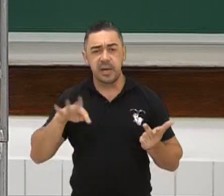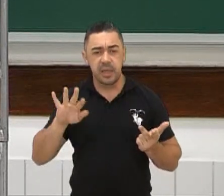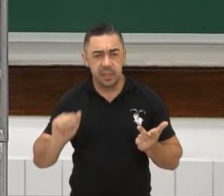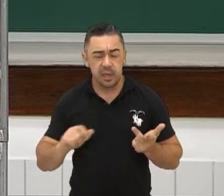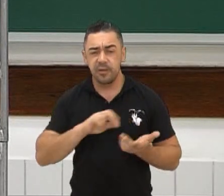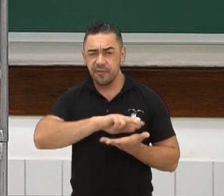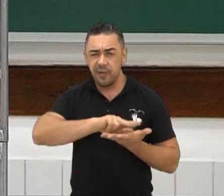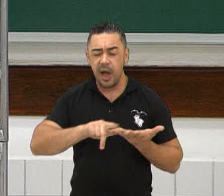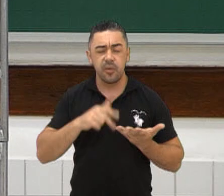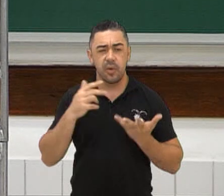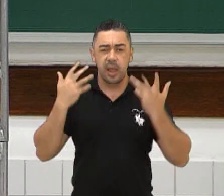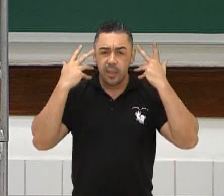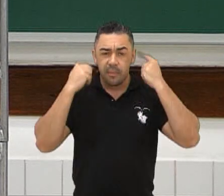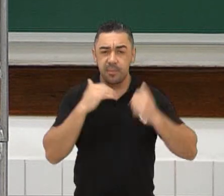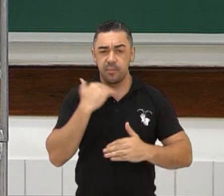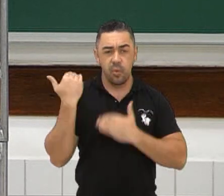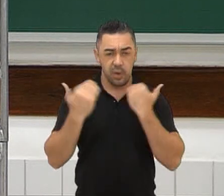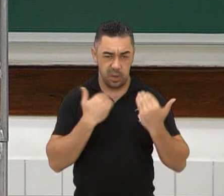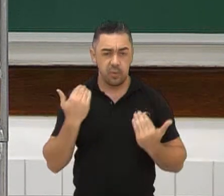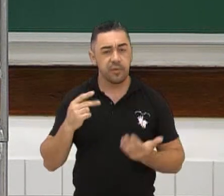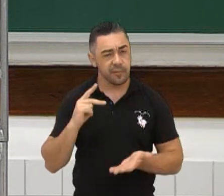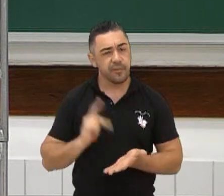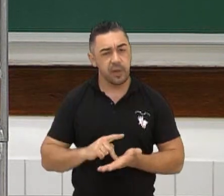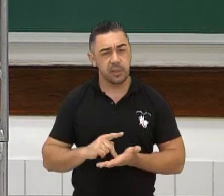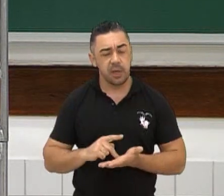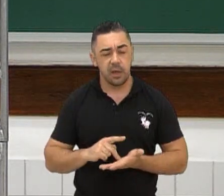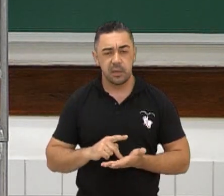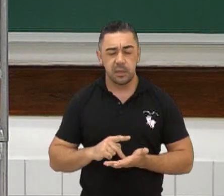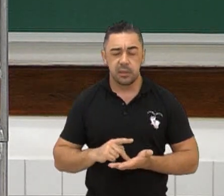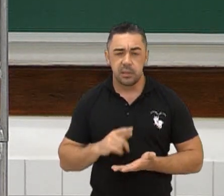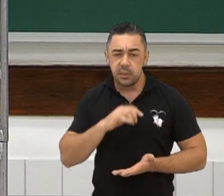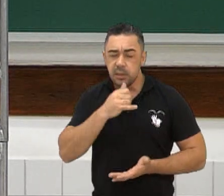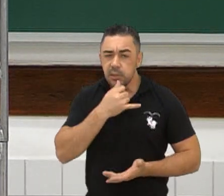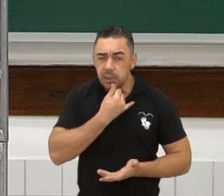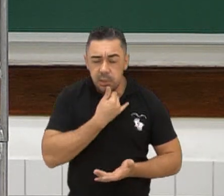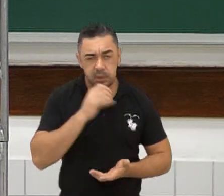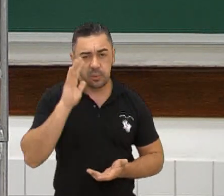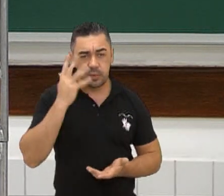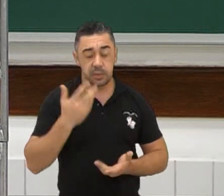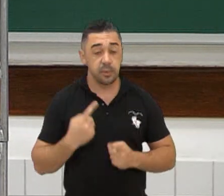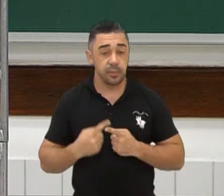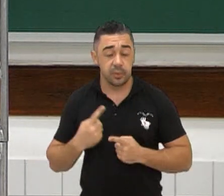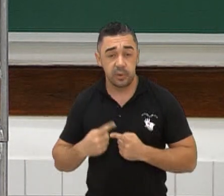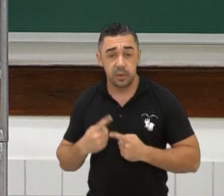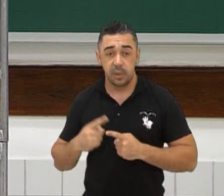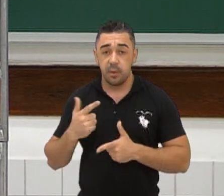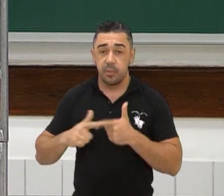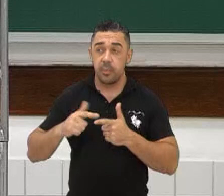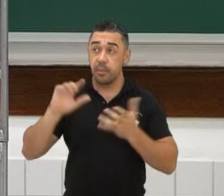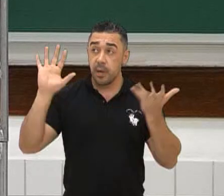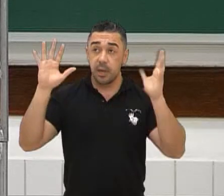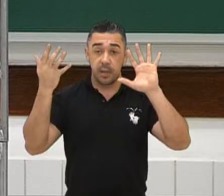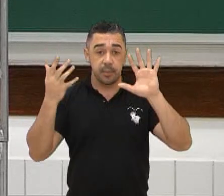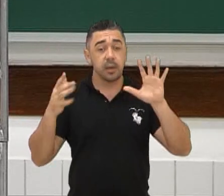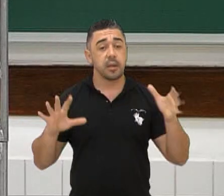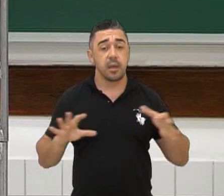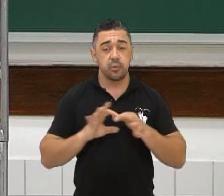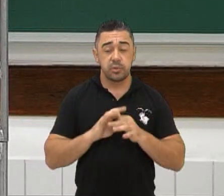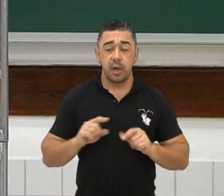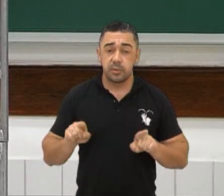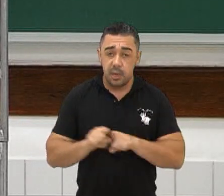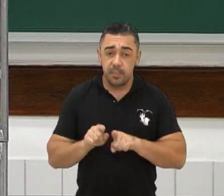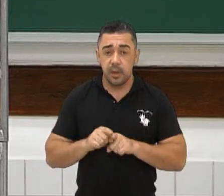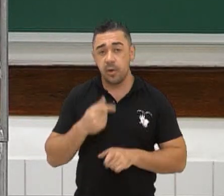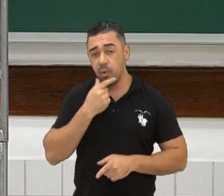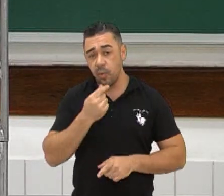animais mortos nessa região, né? Então, realmente, uma judiação que está acontecendo por fatores climáticos associada ainda com a